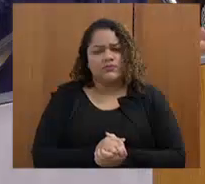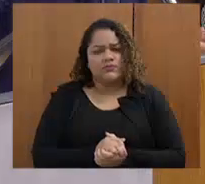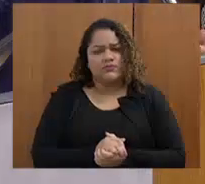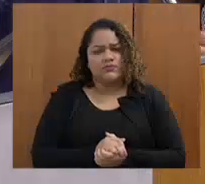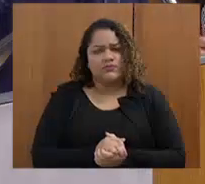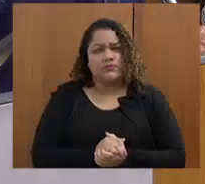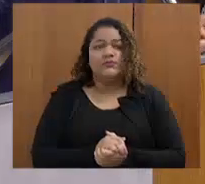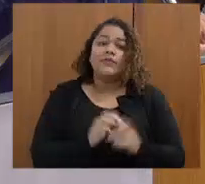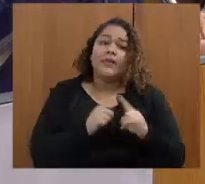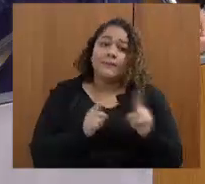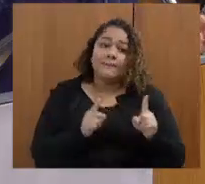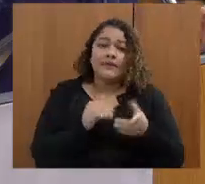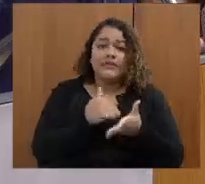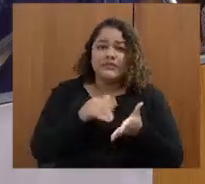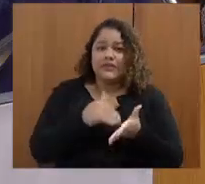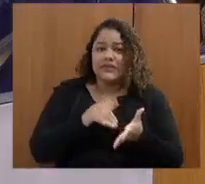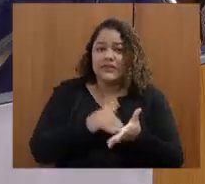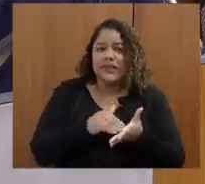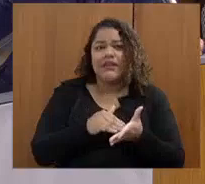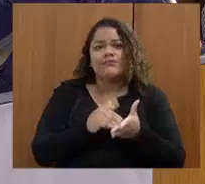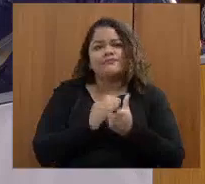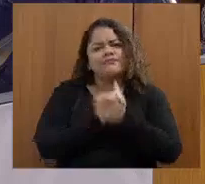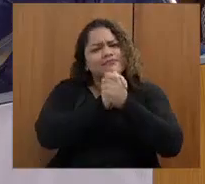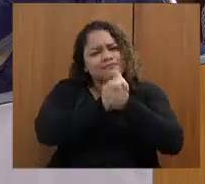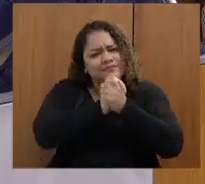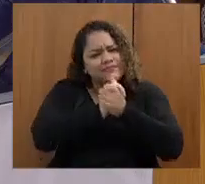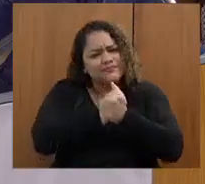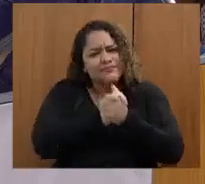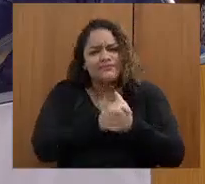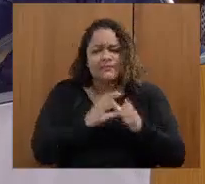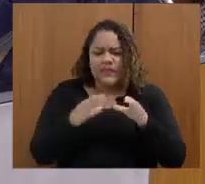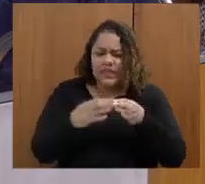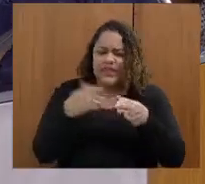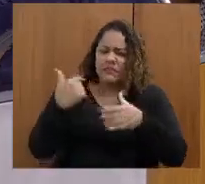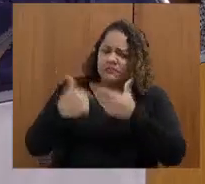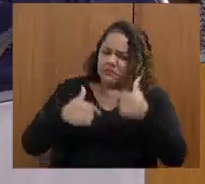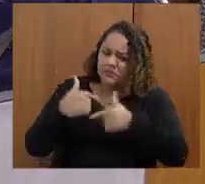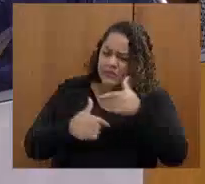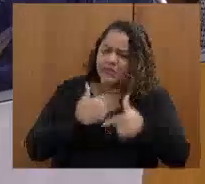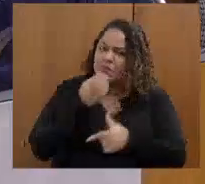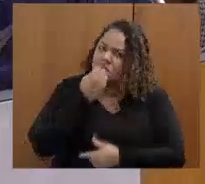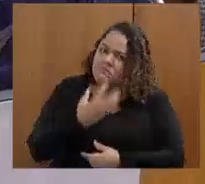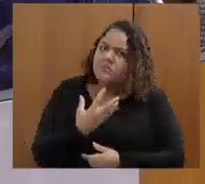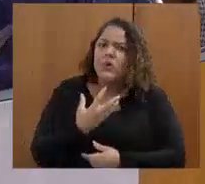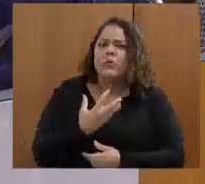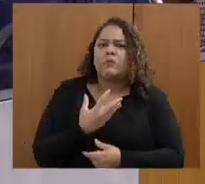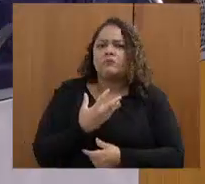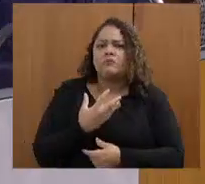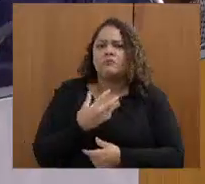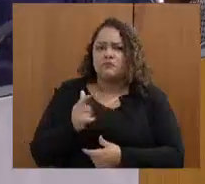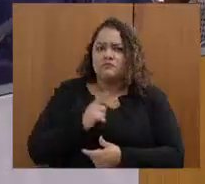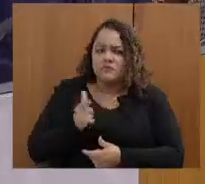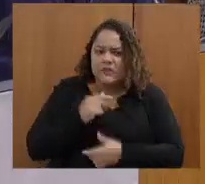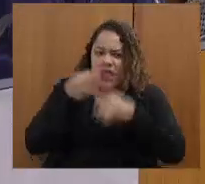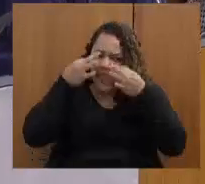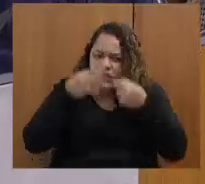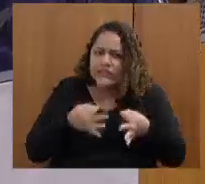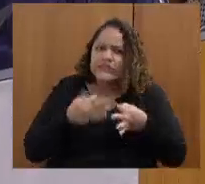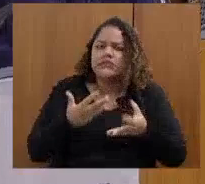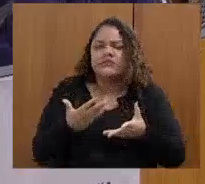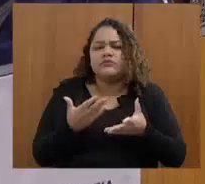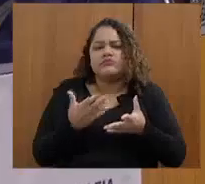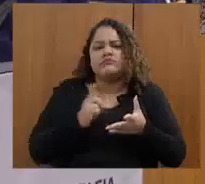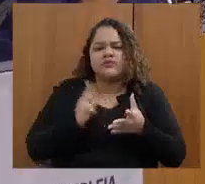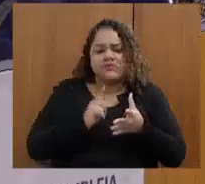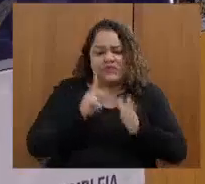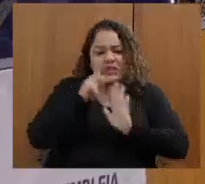parabéns a equipe tem feito realmente um belo trabalho tem muita atenção e temos programas